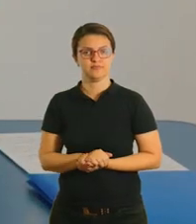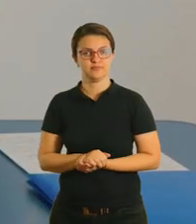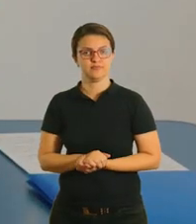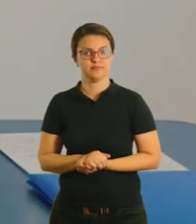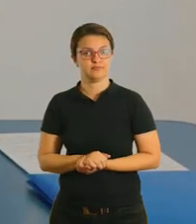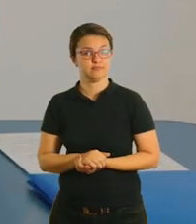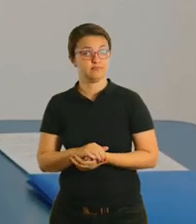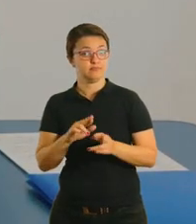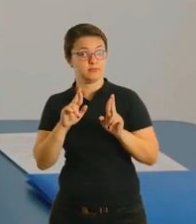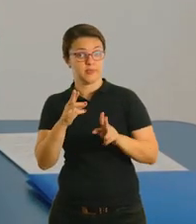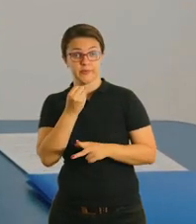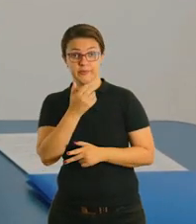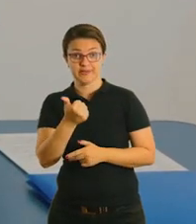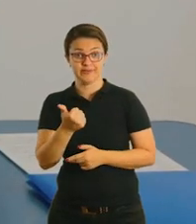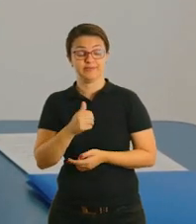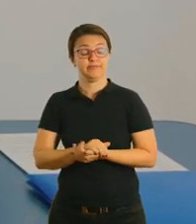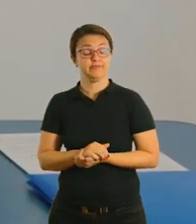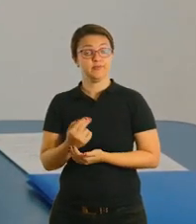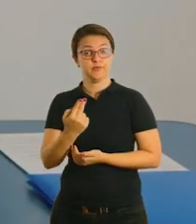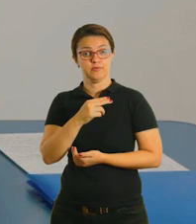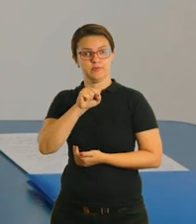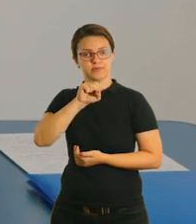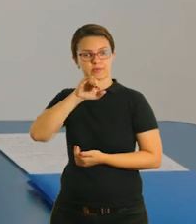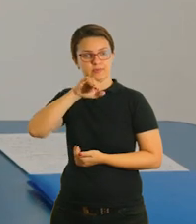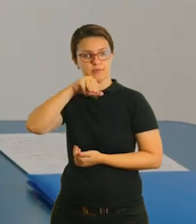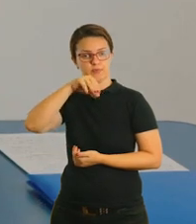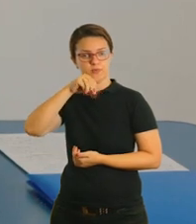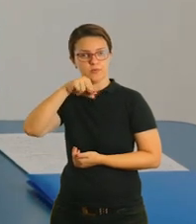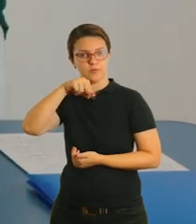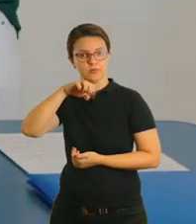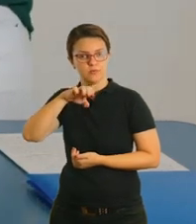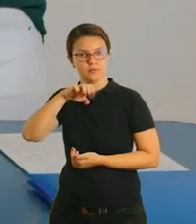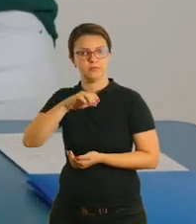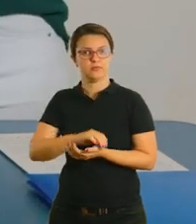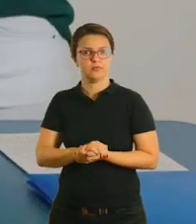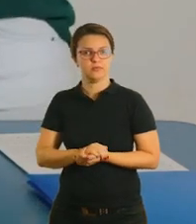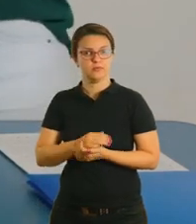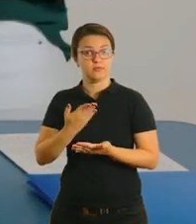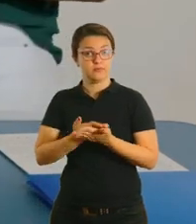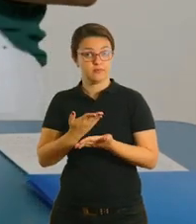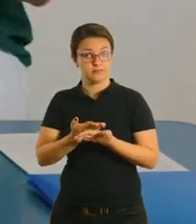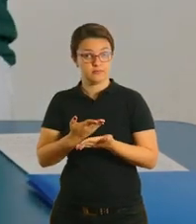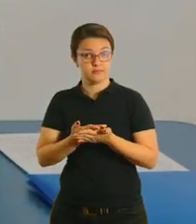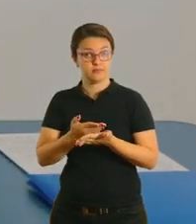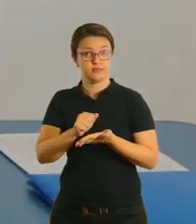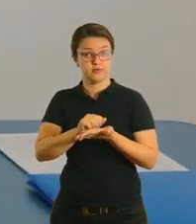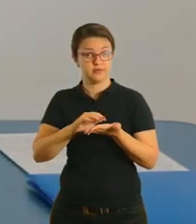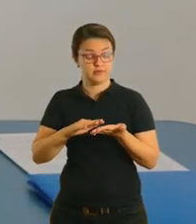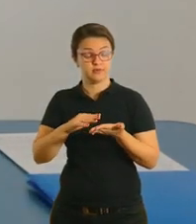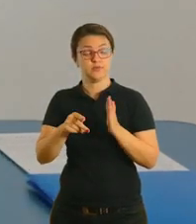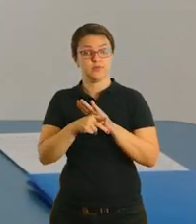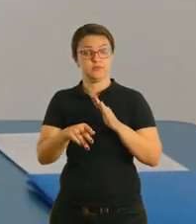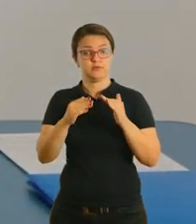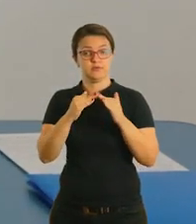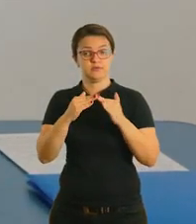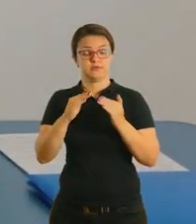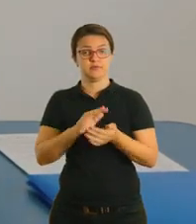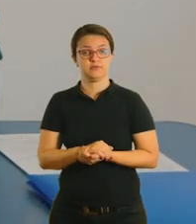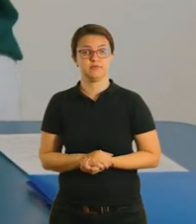Olá, espero que esteja tudo bem com vocês. Eu sou a professora Simone e estou aqui para mais uma aula do Lição de Casa.